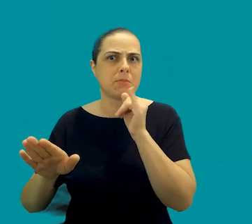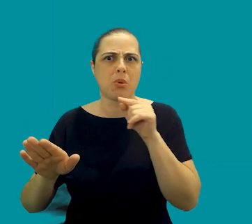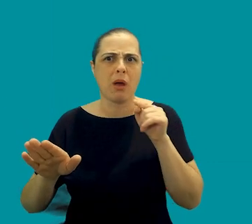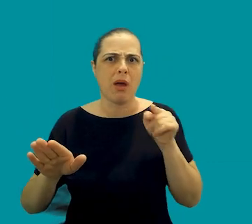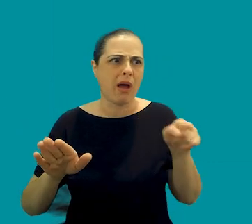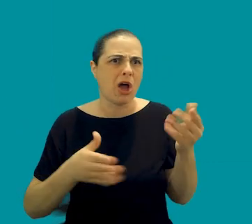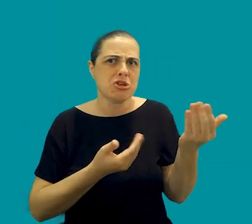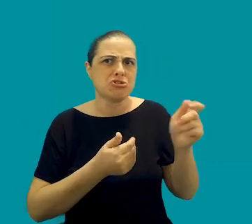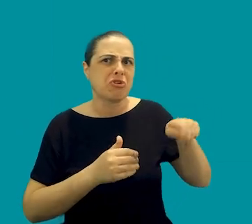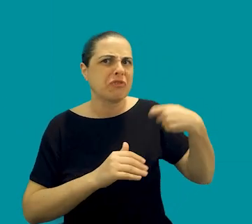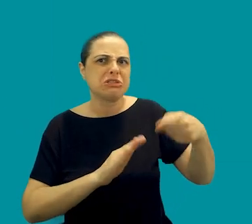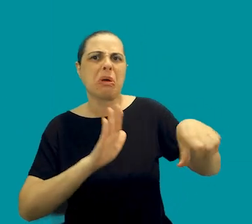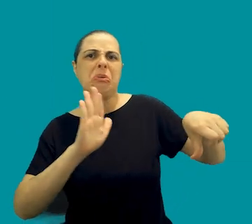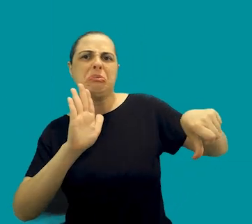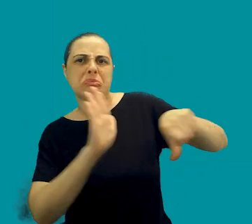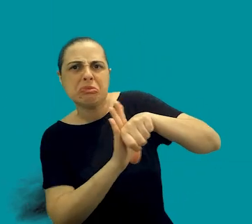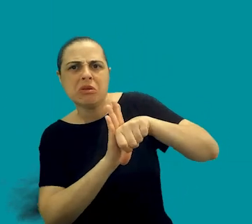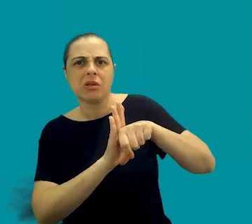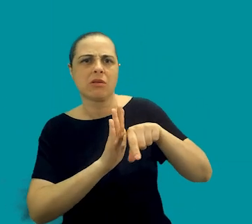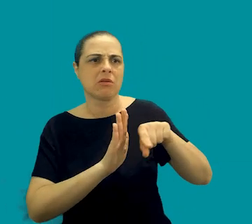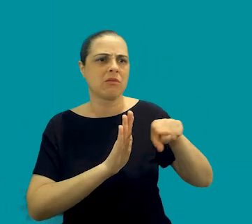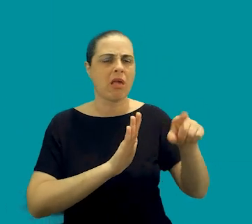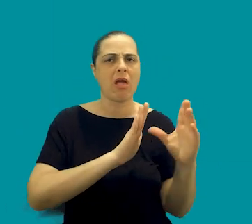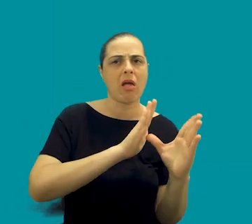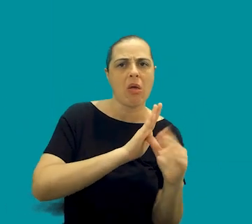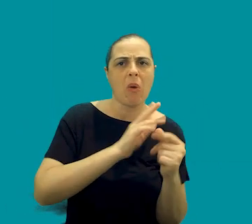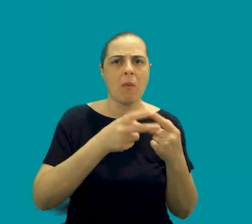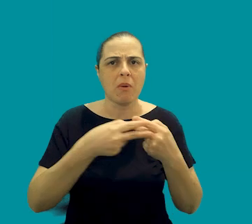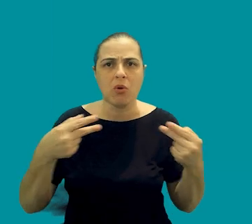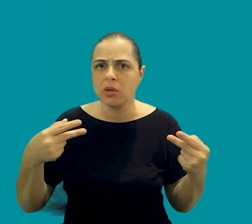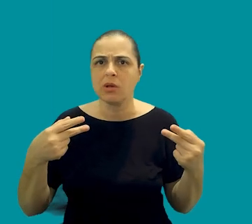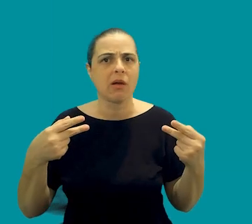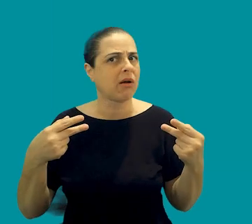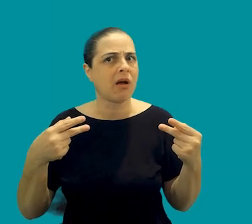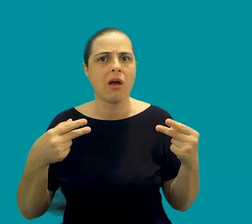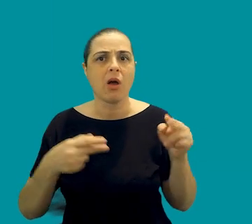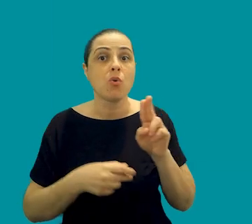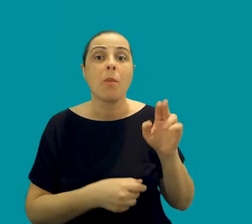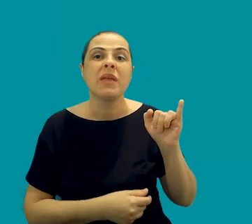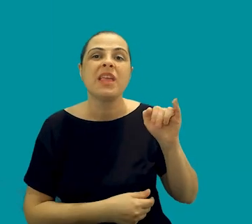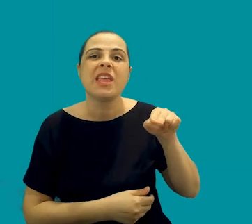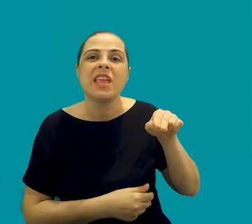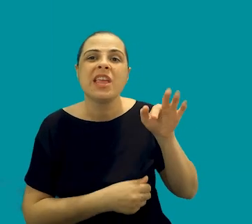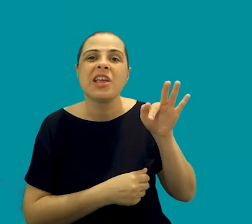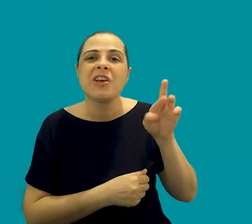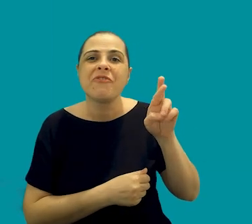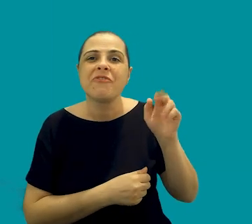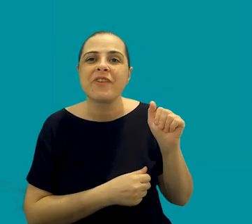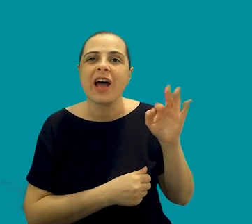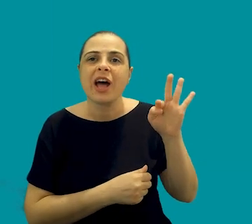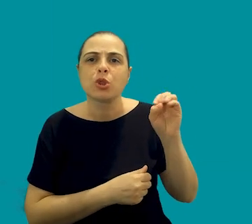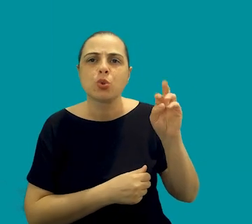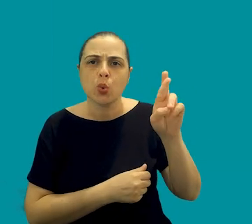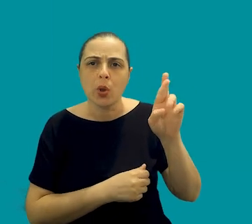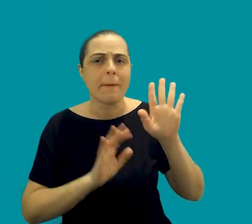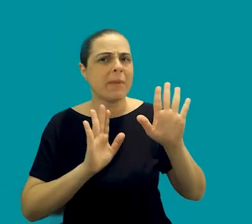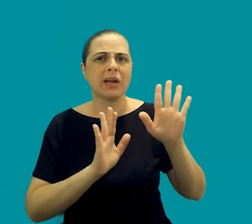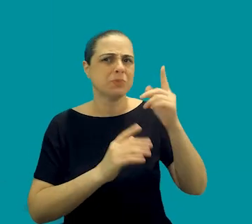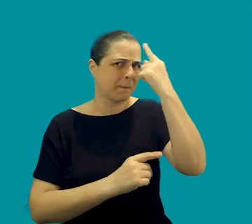por exemplo, infrator, mas dizendo, não, esses jovens são jovens infratores, que ainda que fossem, não teria problema nenhum, mas não